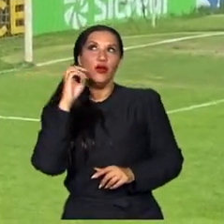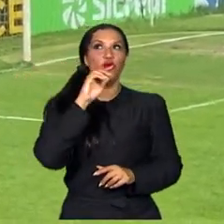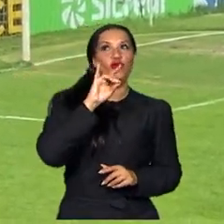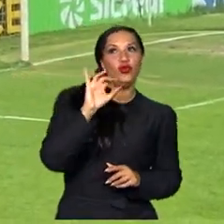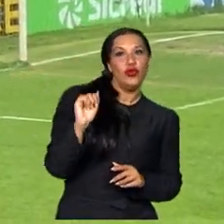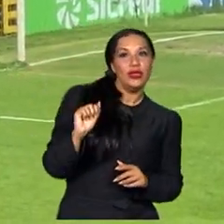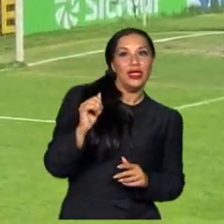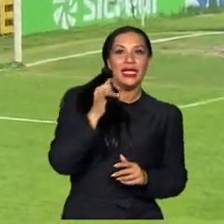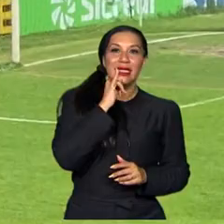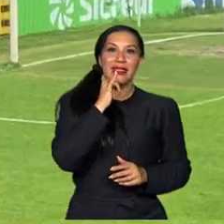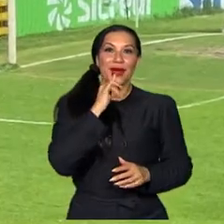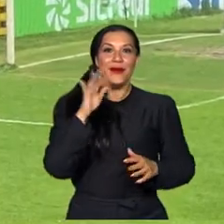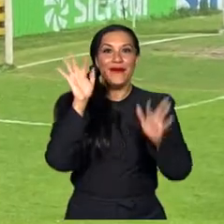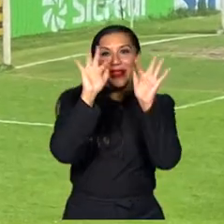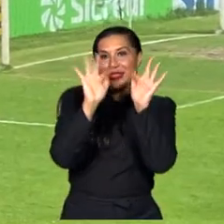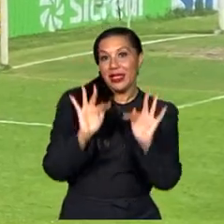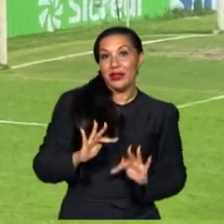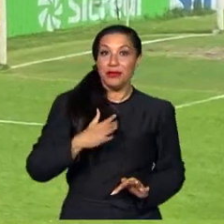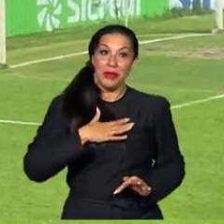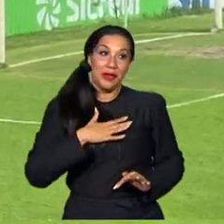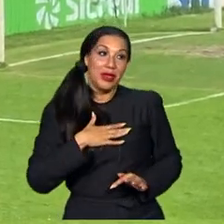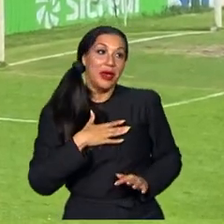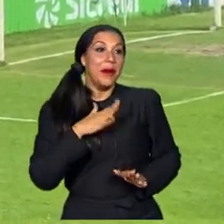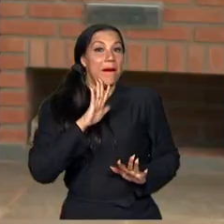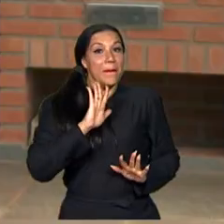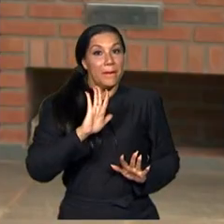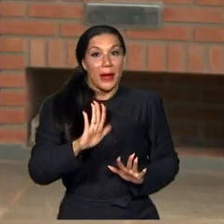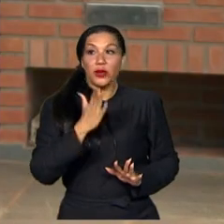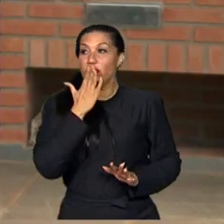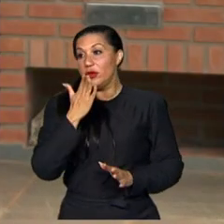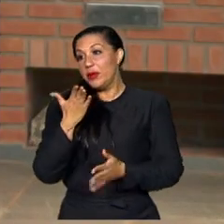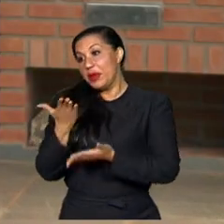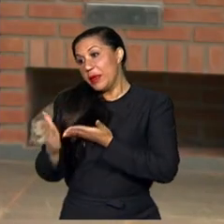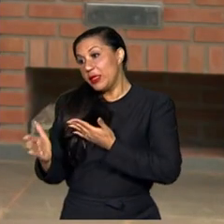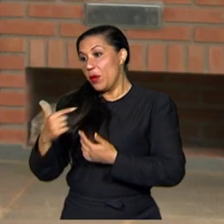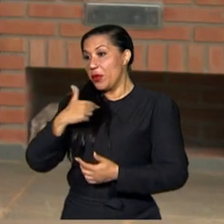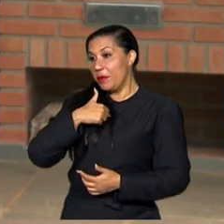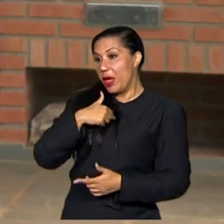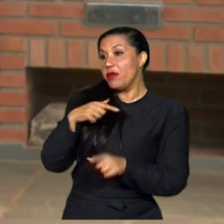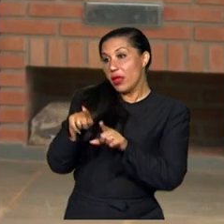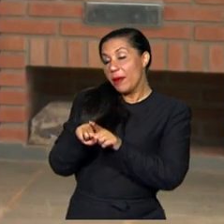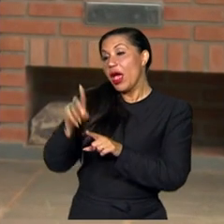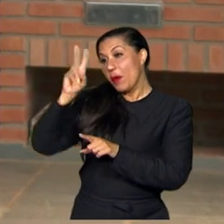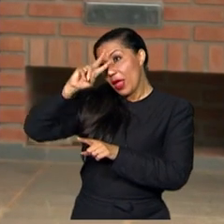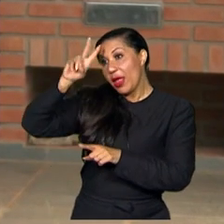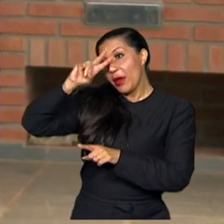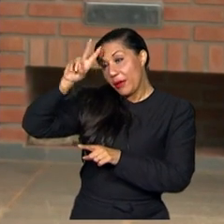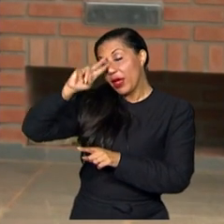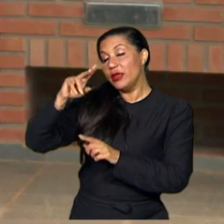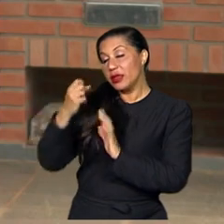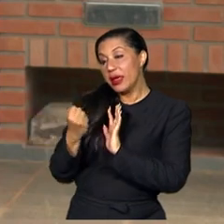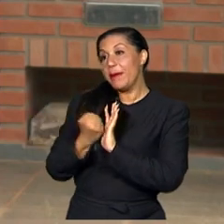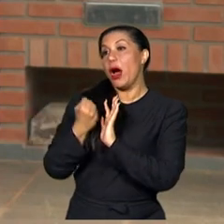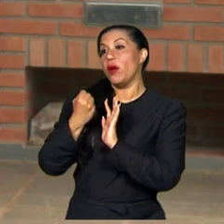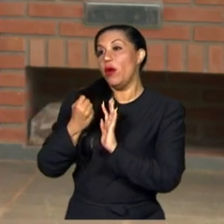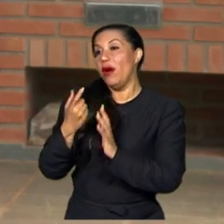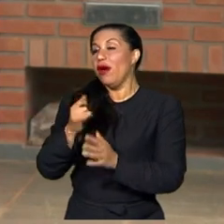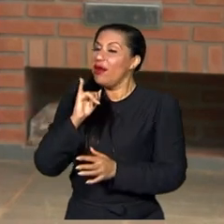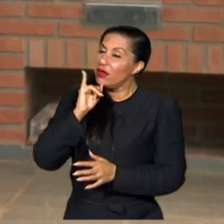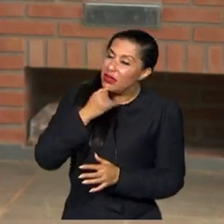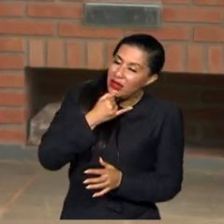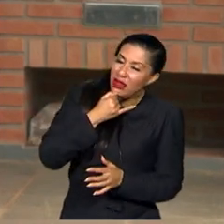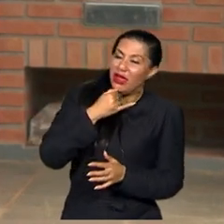é uma dimensão de muita felicidade para mim, mas o seu clube que perdeu para o meu também é uma lembrança muito marcante. Nossa, foi uma